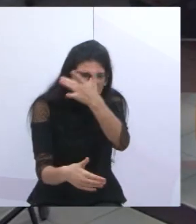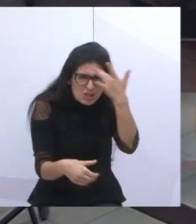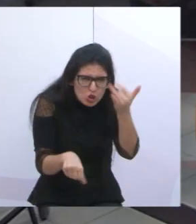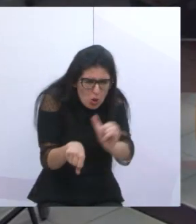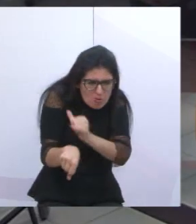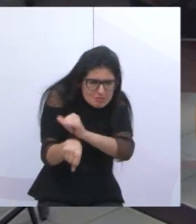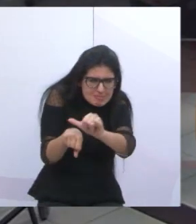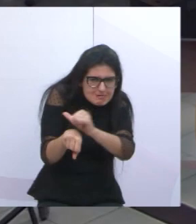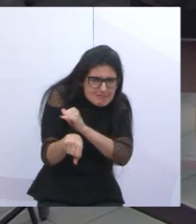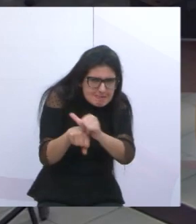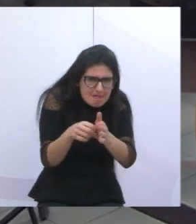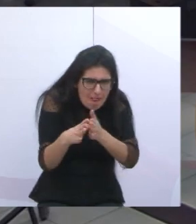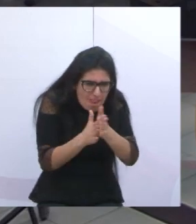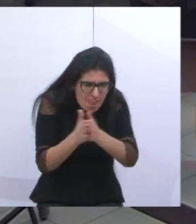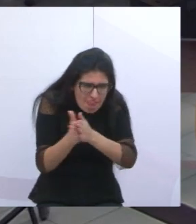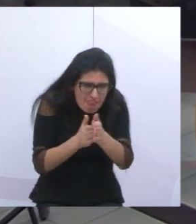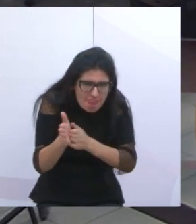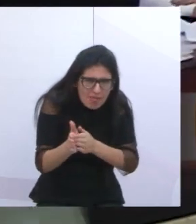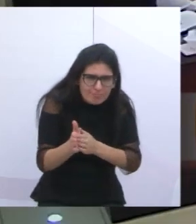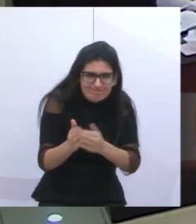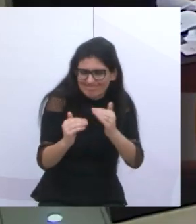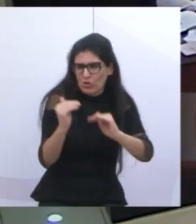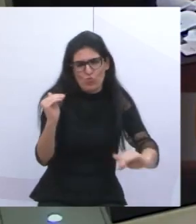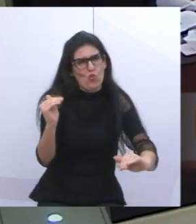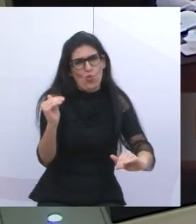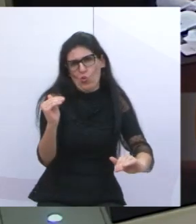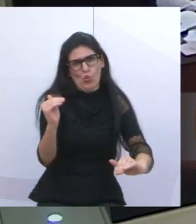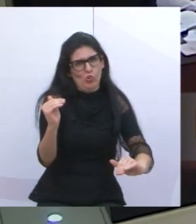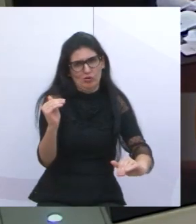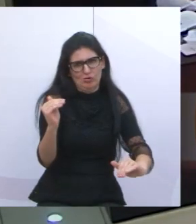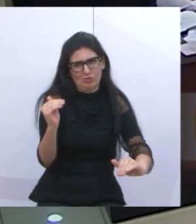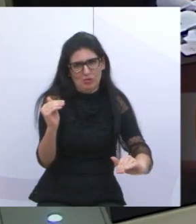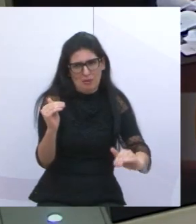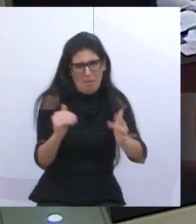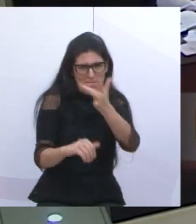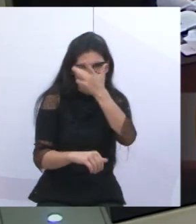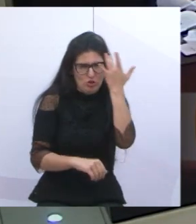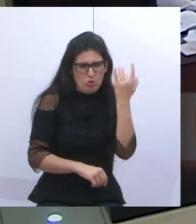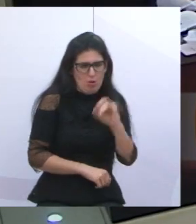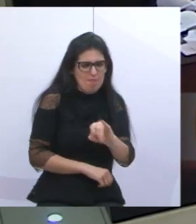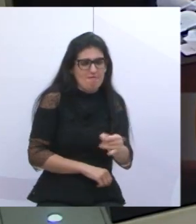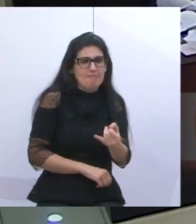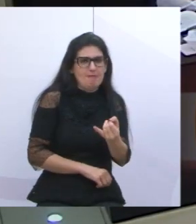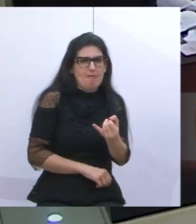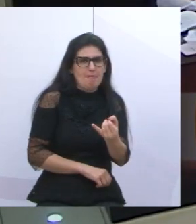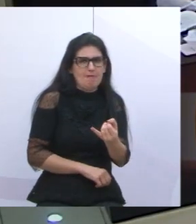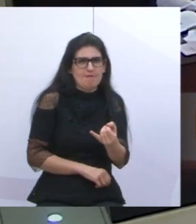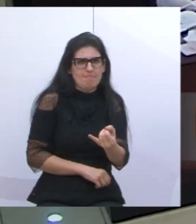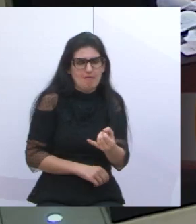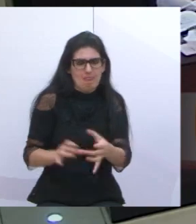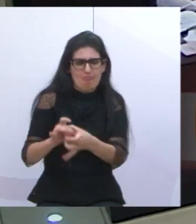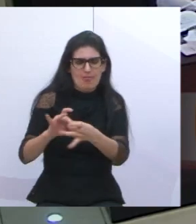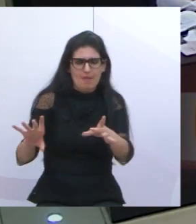Como vota a vereadora doutora Márcia Santos? Favorável.